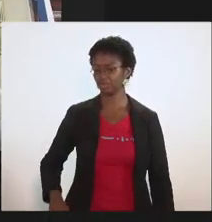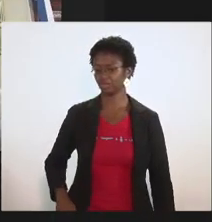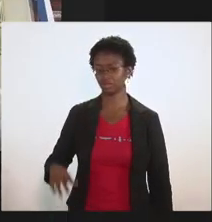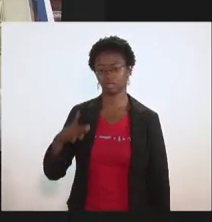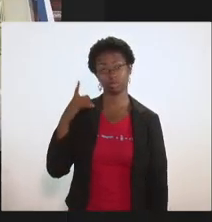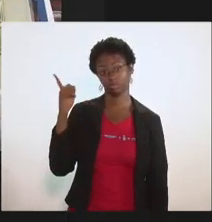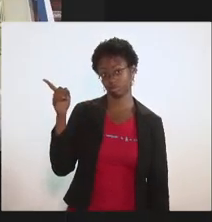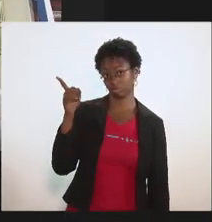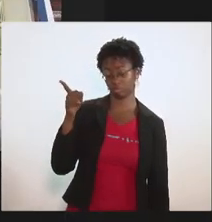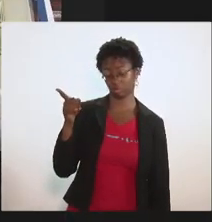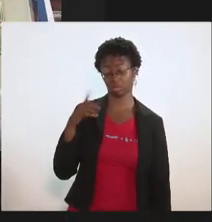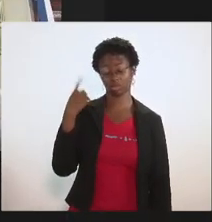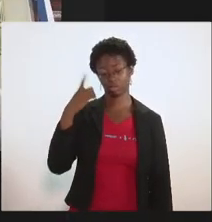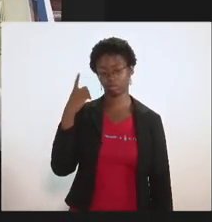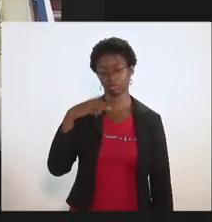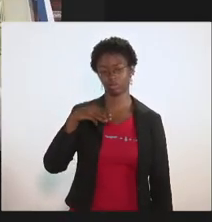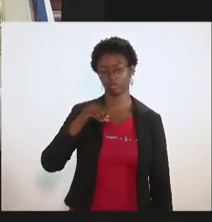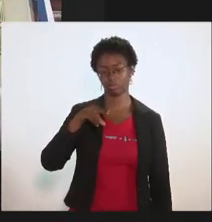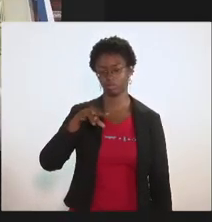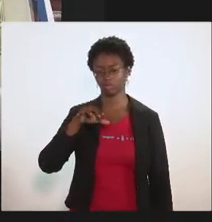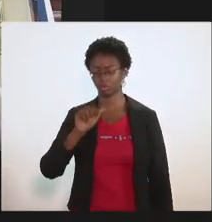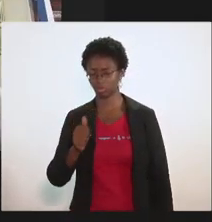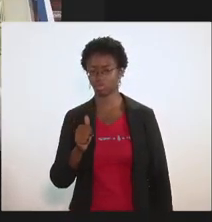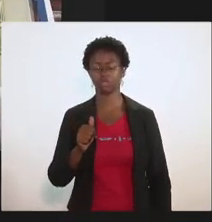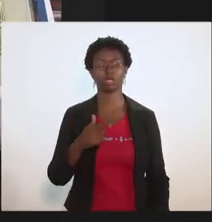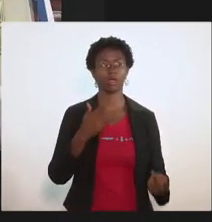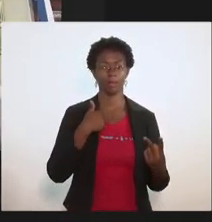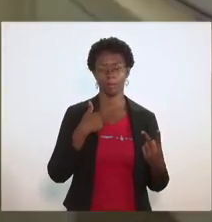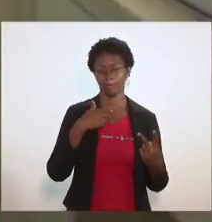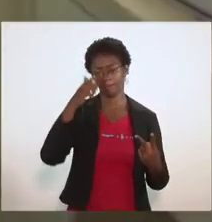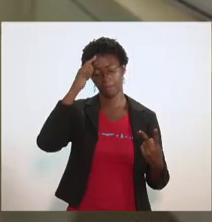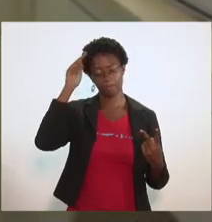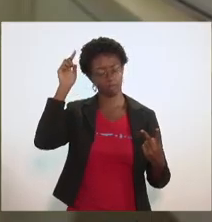30 dias, nós já fizemos isso no que diz respeito a